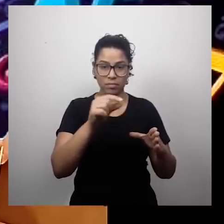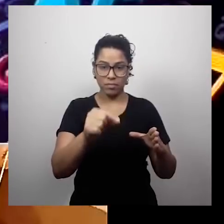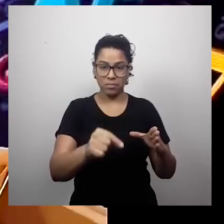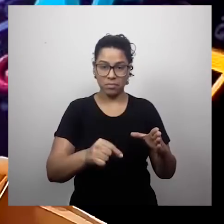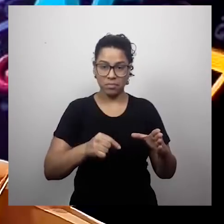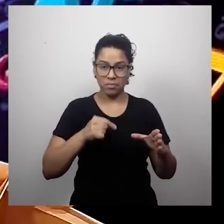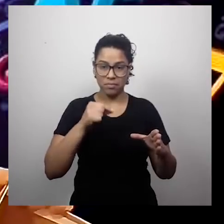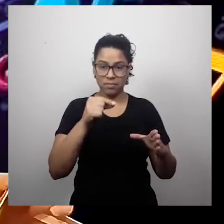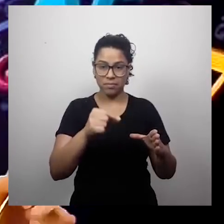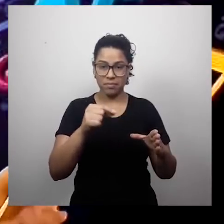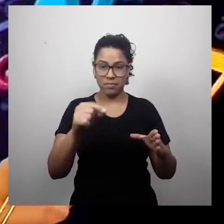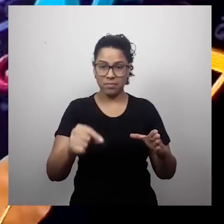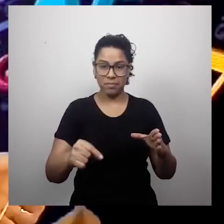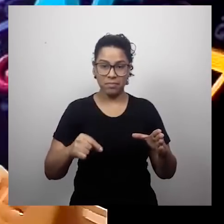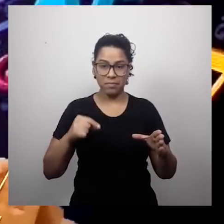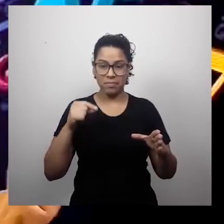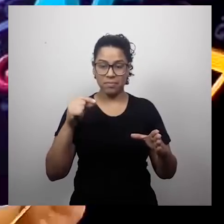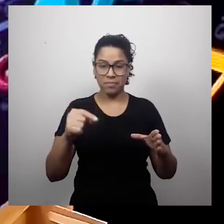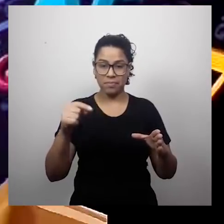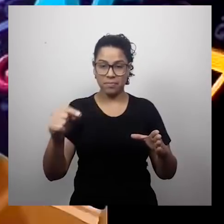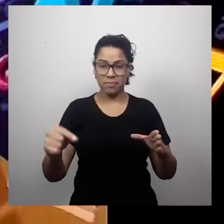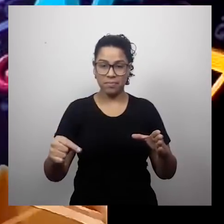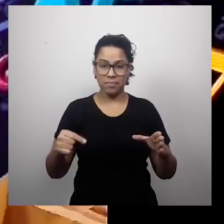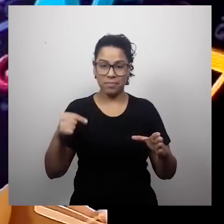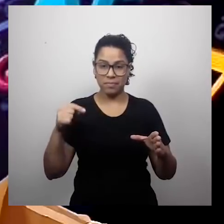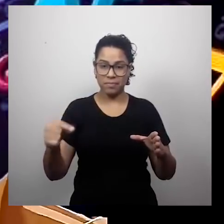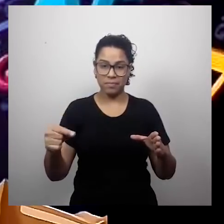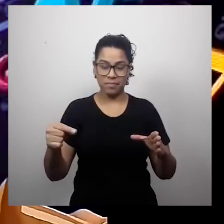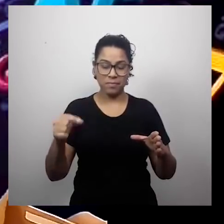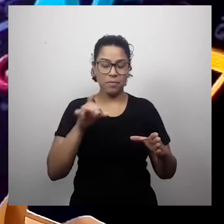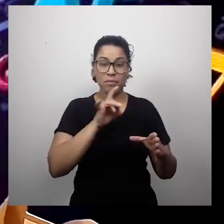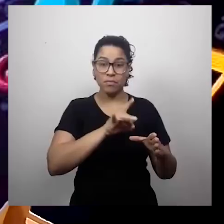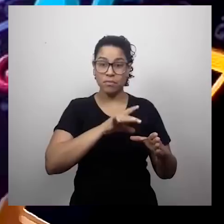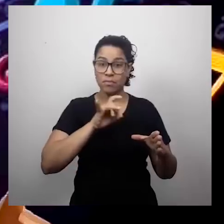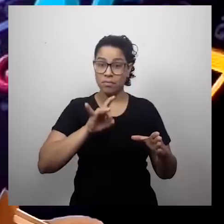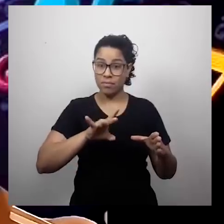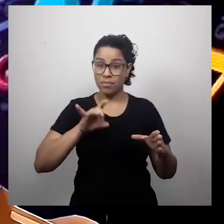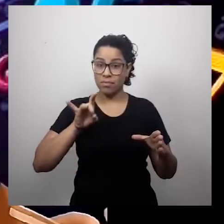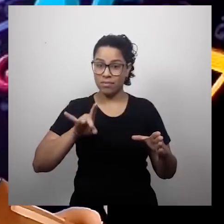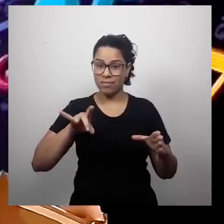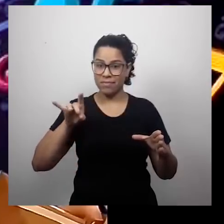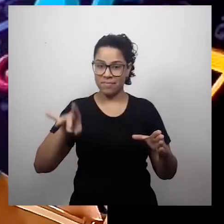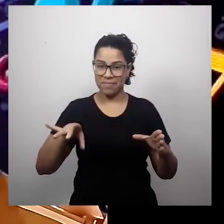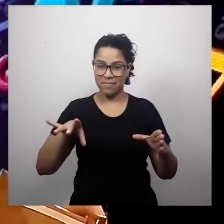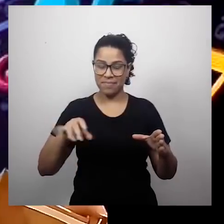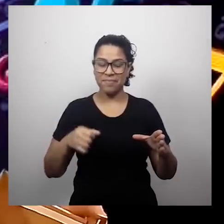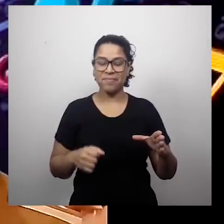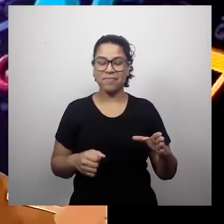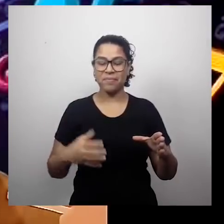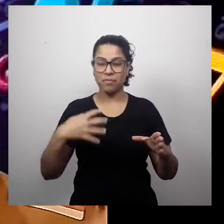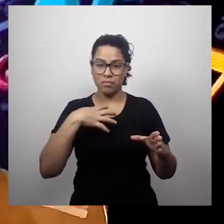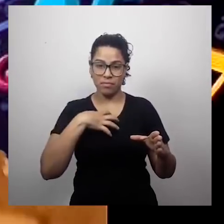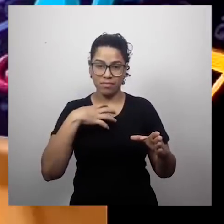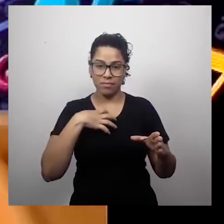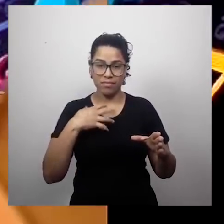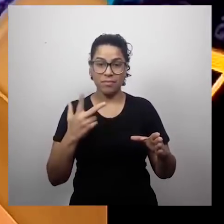elásticos one by one, um por um de cada vez. Assim.